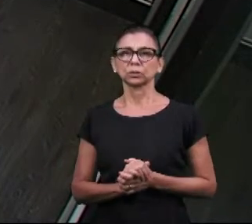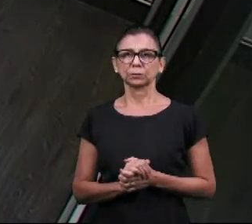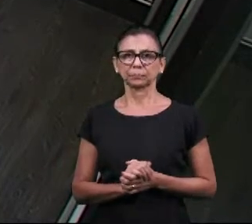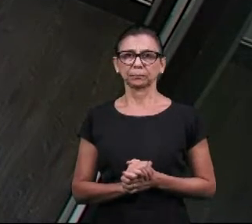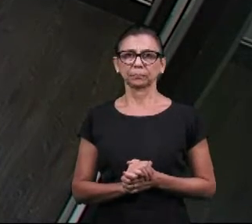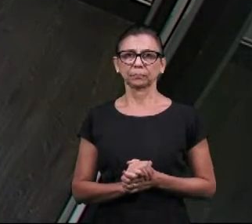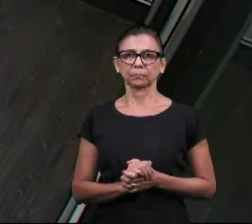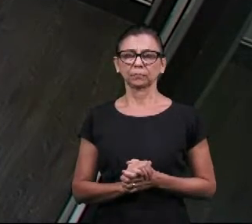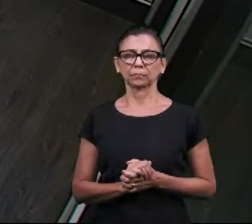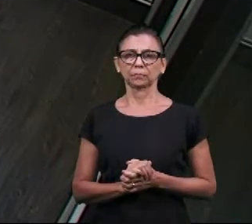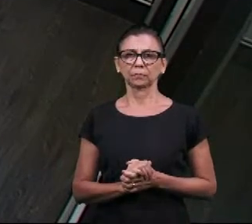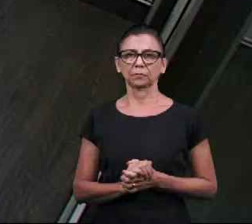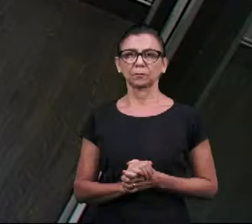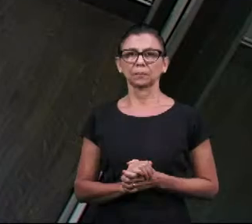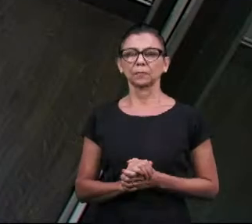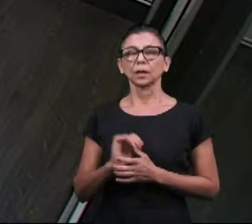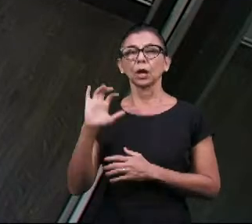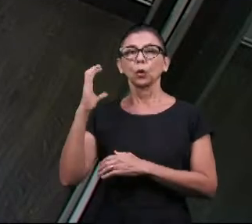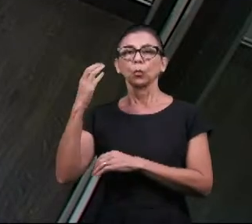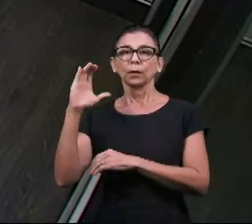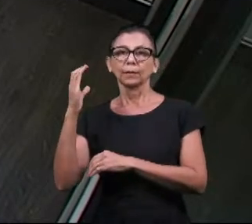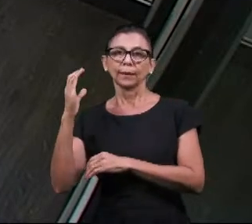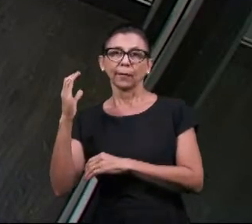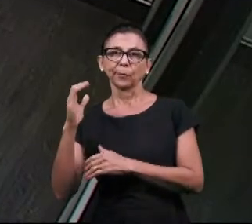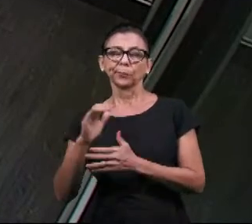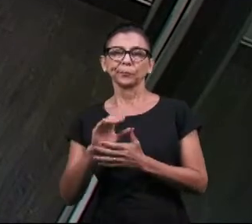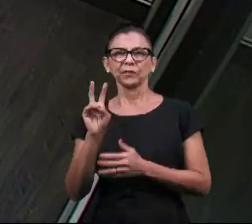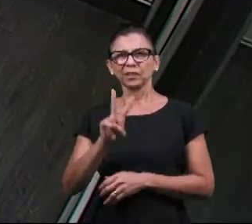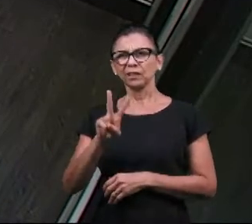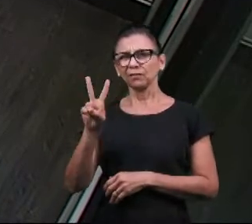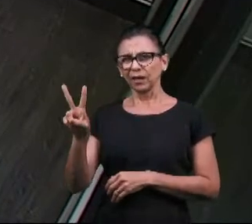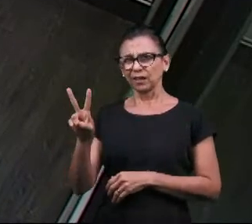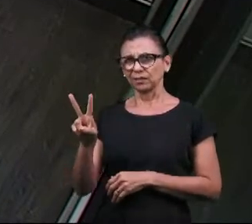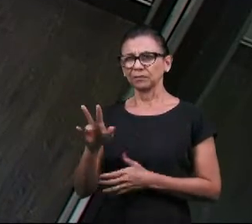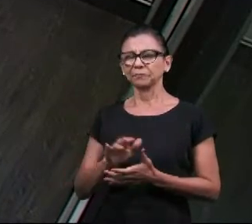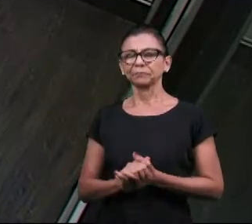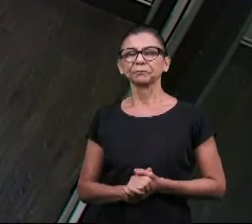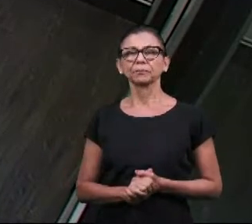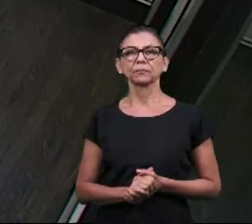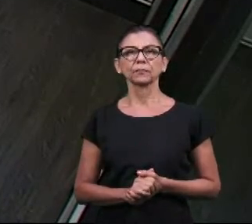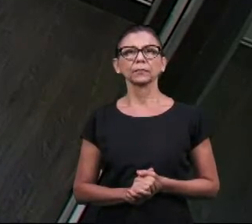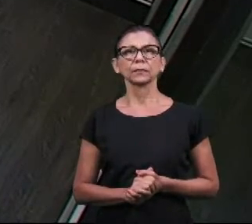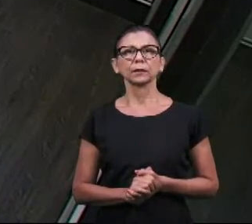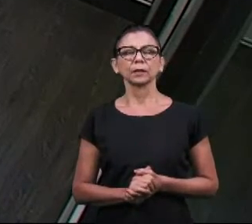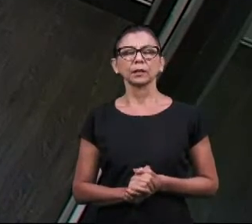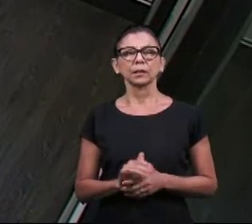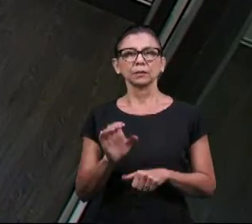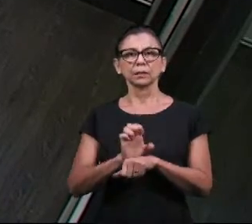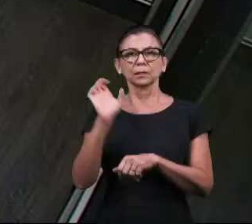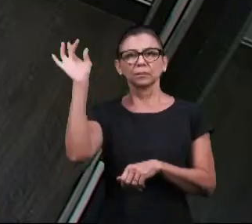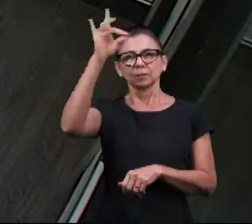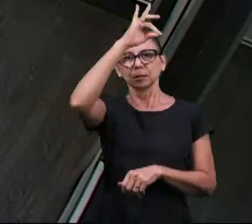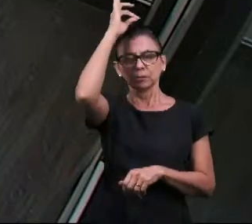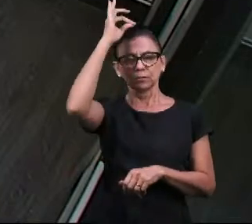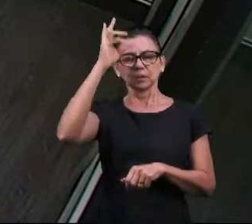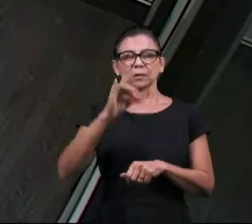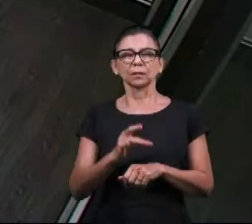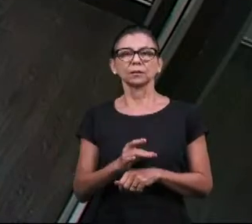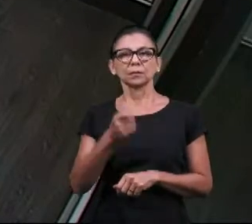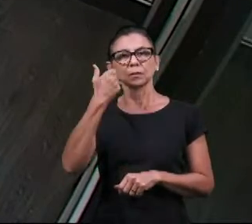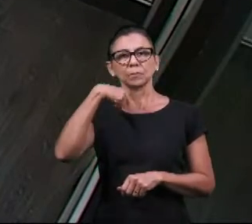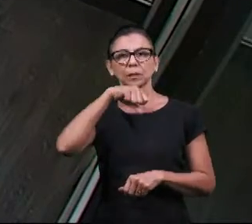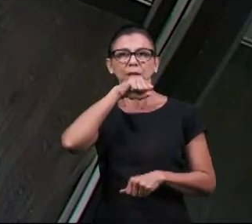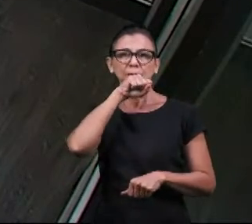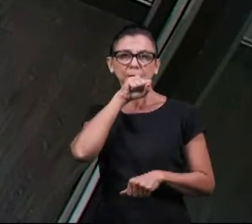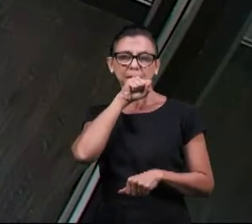Itaparica. Minha mãe em Cariacica. Pastor do Espírito Santo mesmo, né? Do Espírito Santo. Amém. Filho de mineiros, mas isso, nascido no